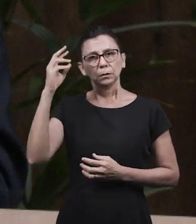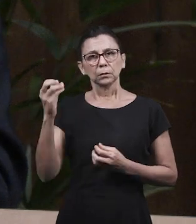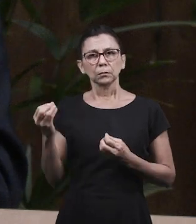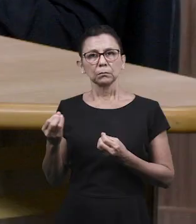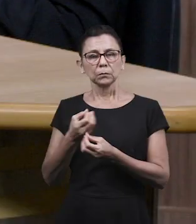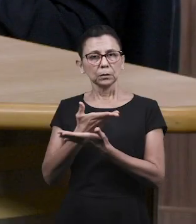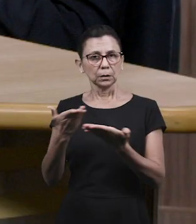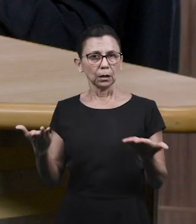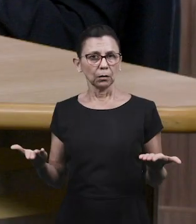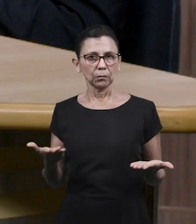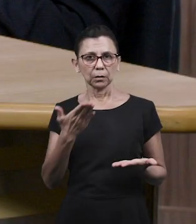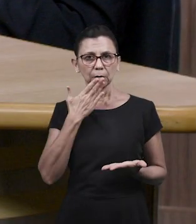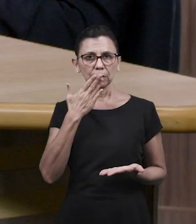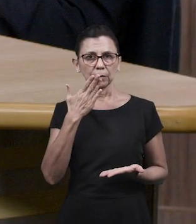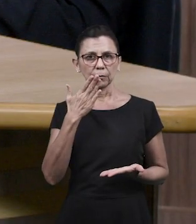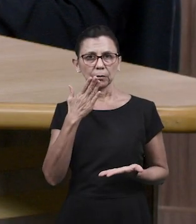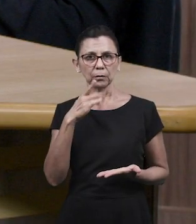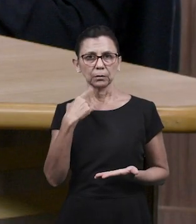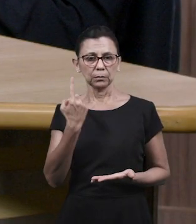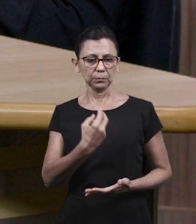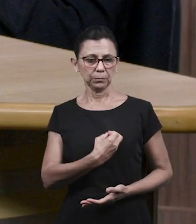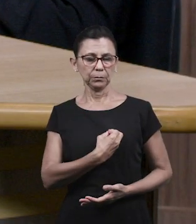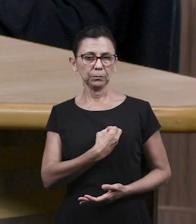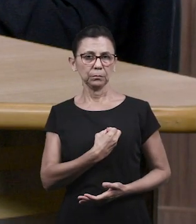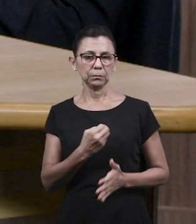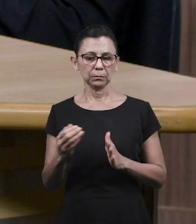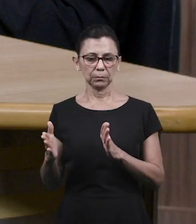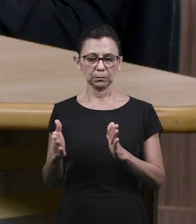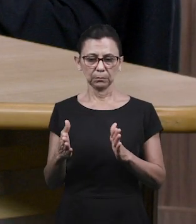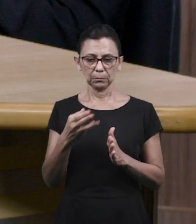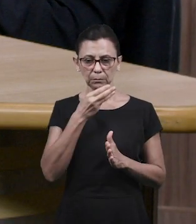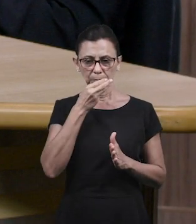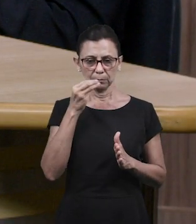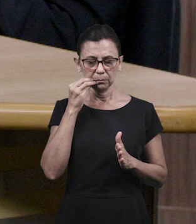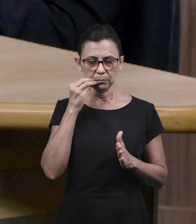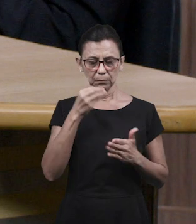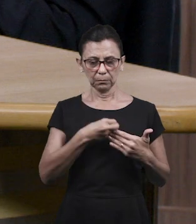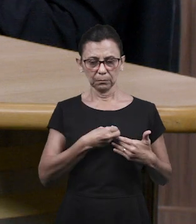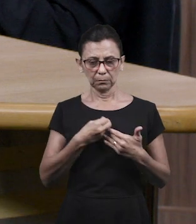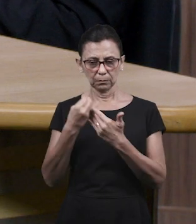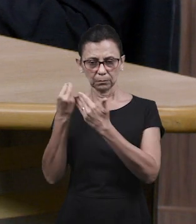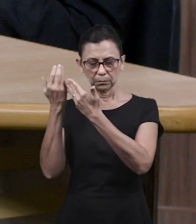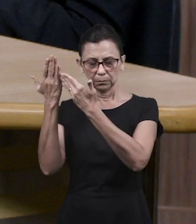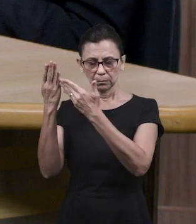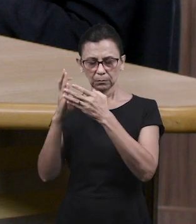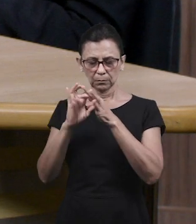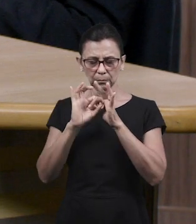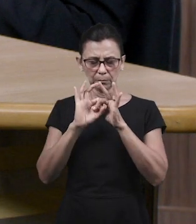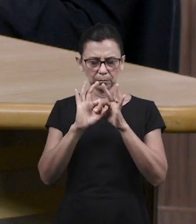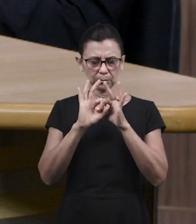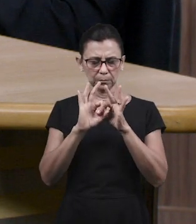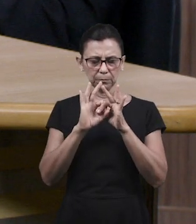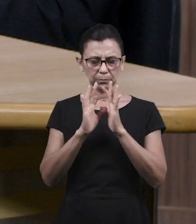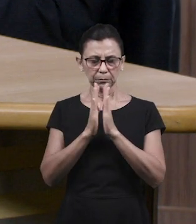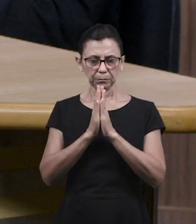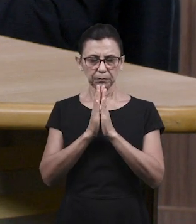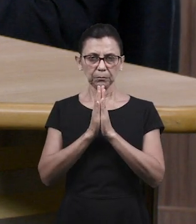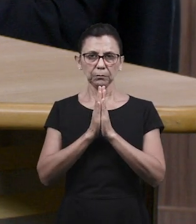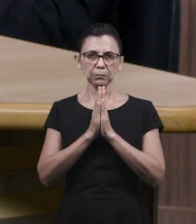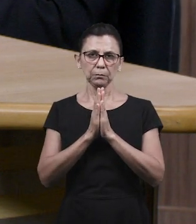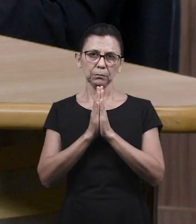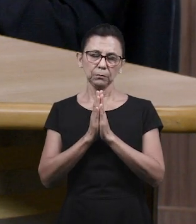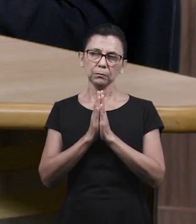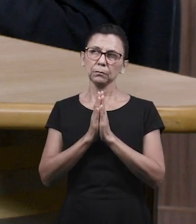muito importante. Então, é um período que nós estamos ali consagrando as nossas vidas em comunhão, em